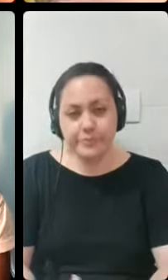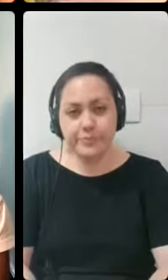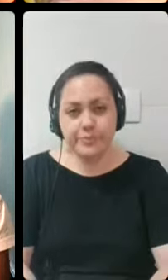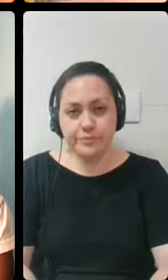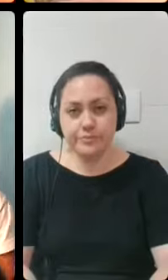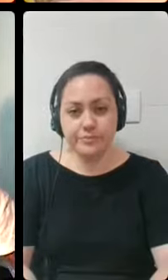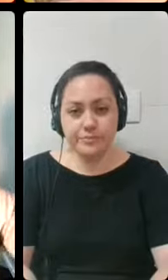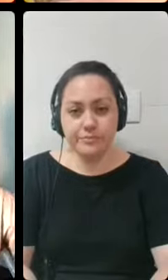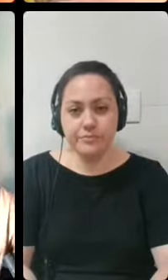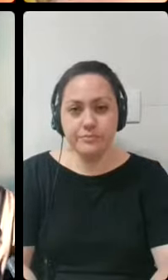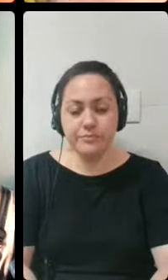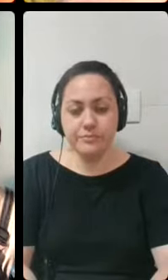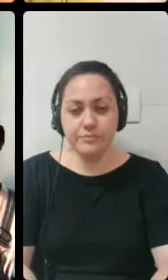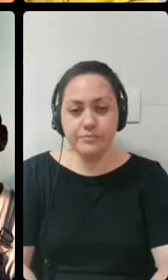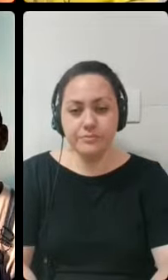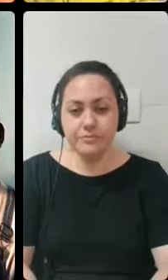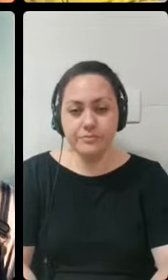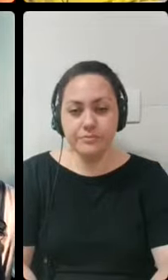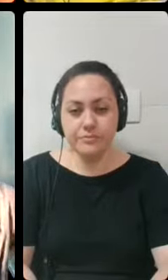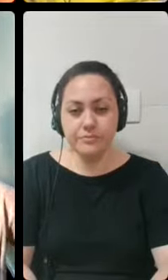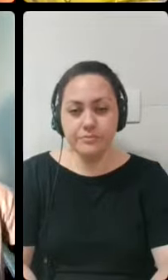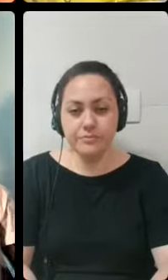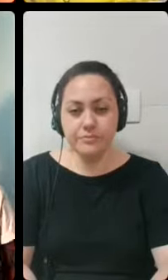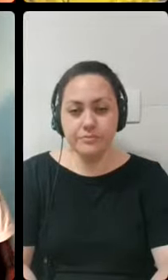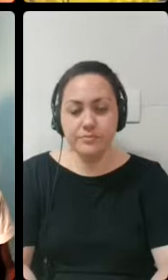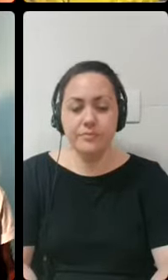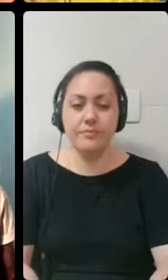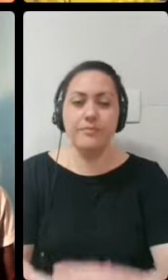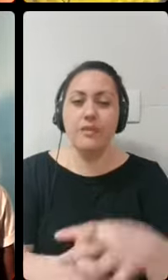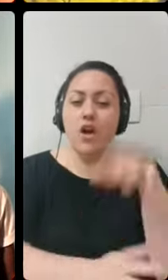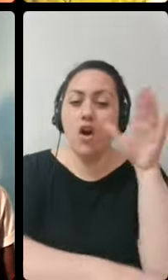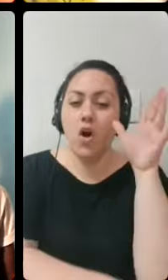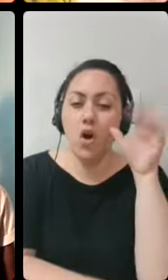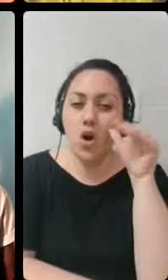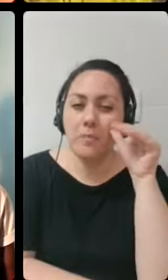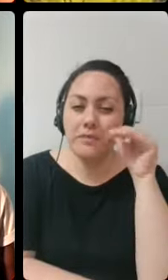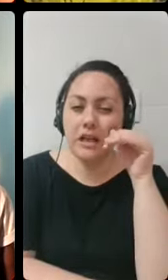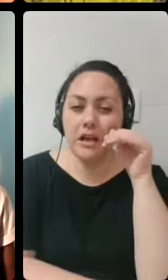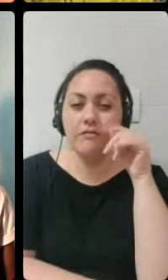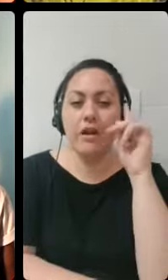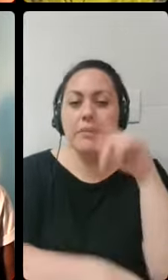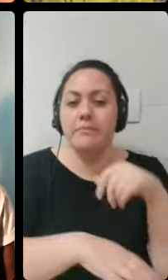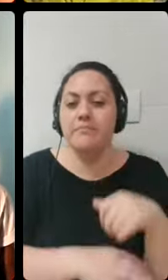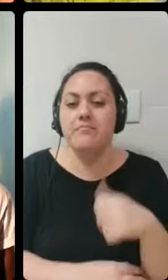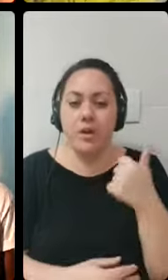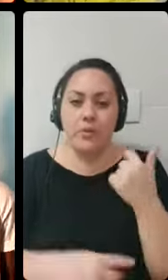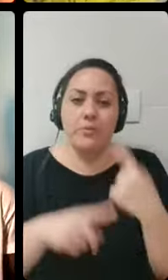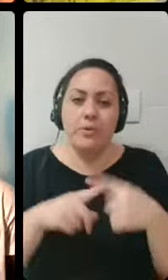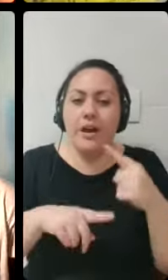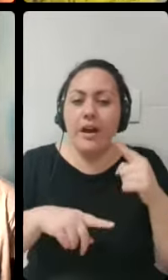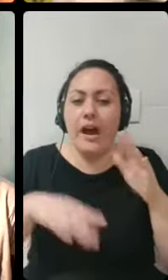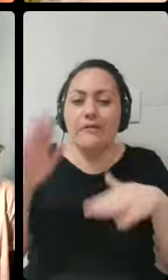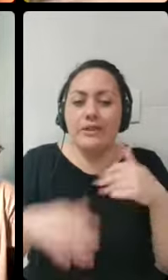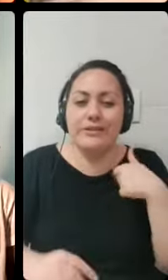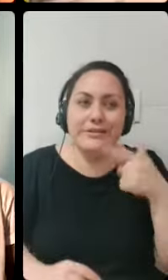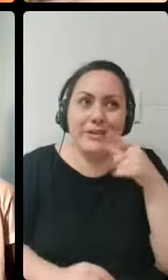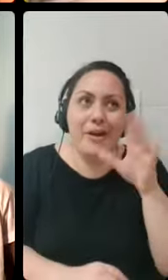ajude muitas vezes mais alguém escutando. Claro que eu tenho um viés, né?